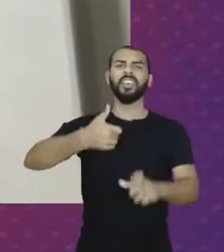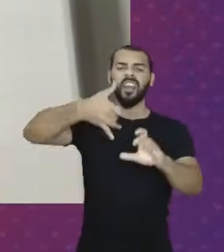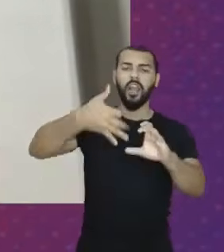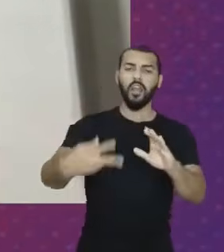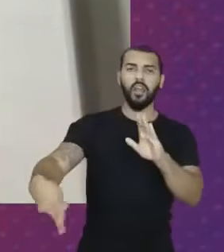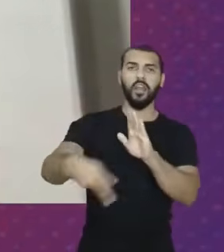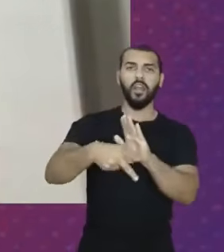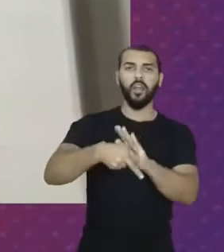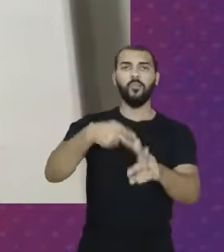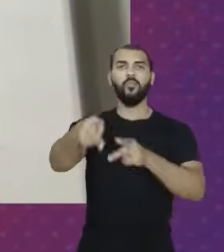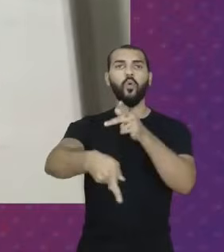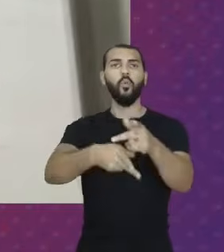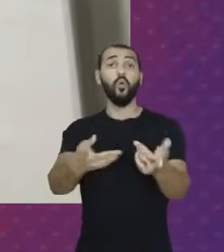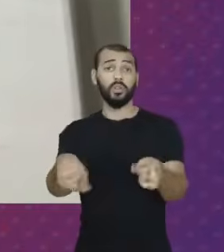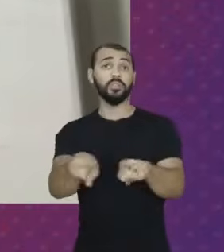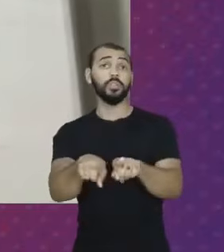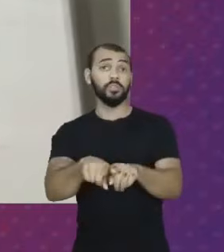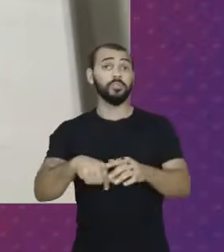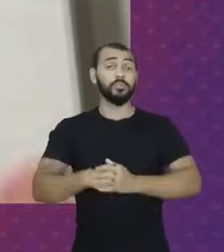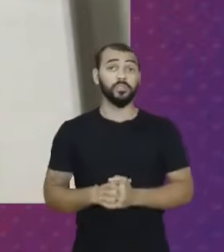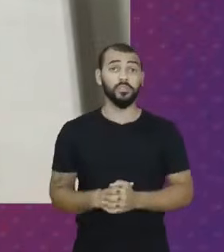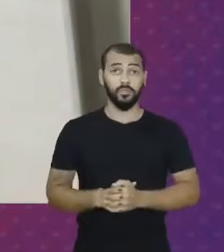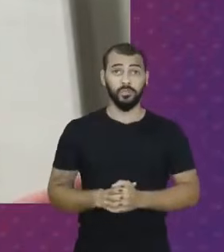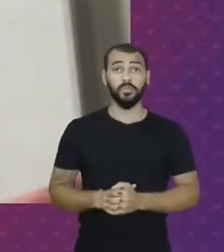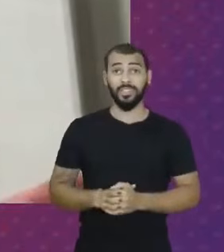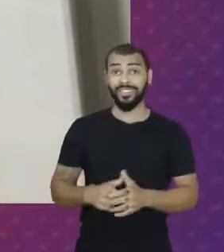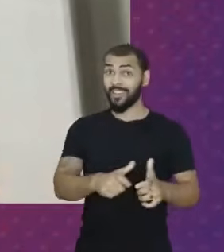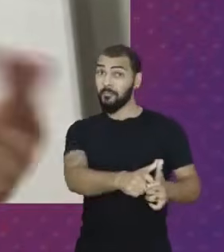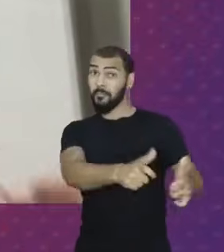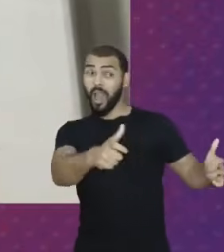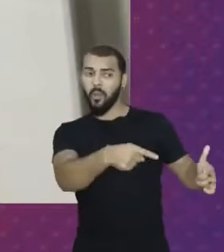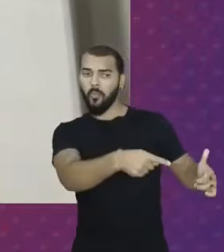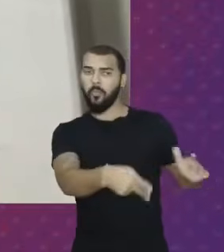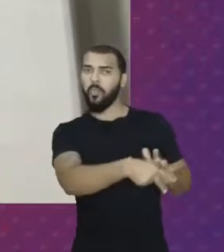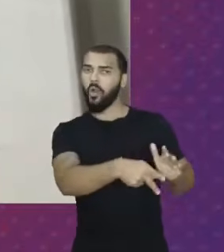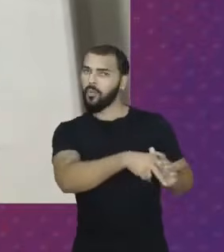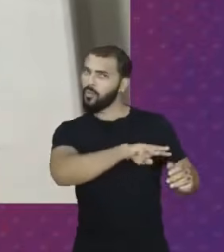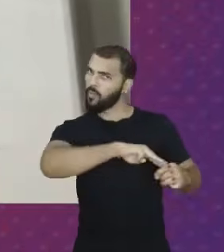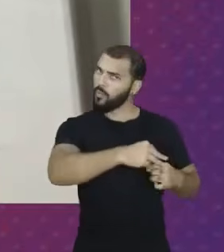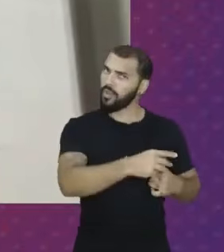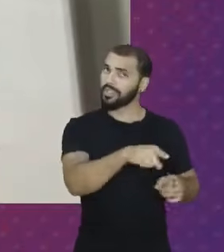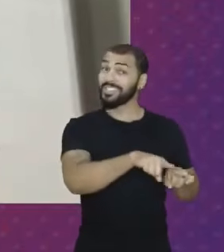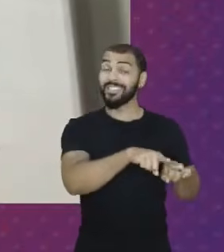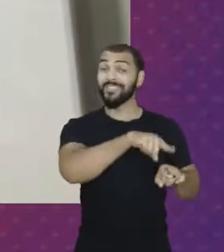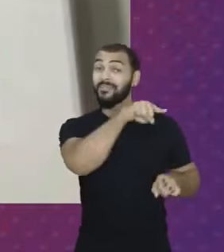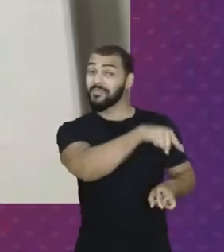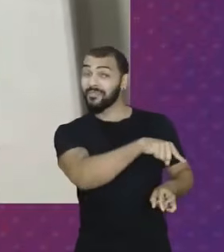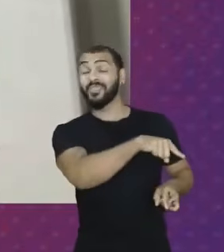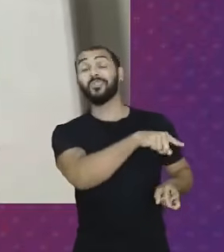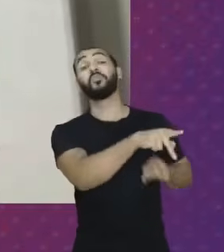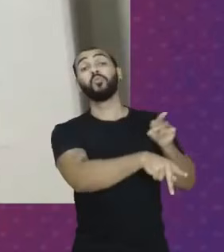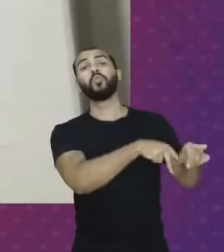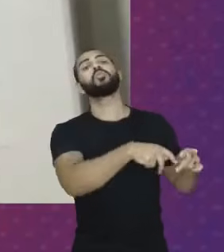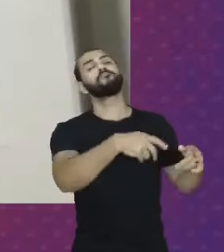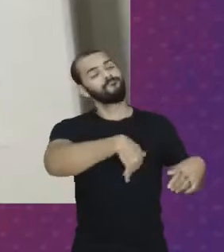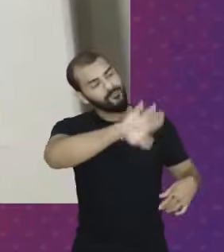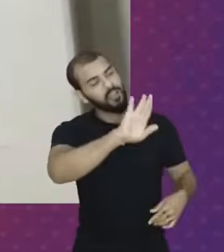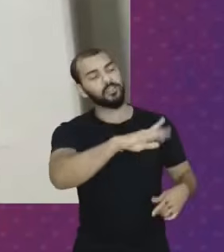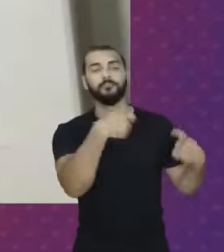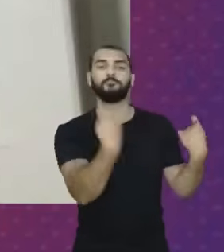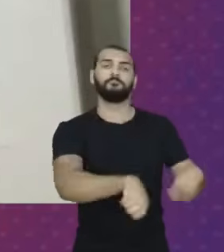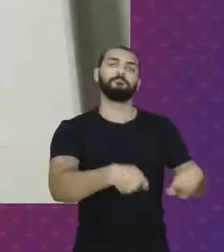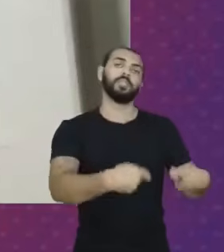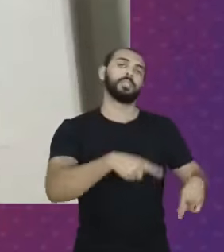característica da população que é a maior parte do município, que inclusive é a população que mais carece de